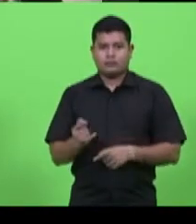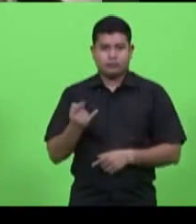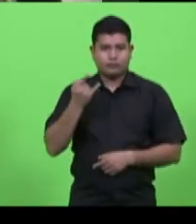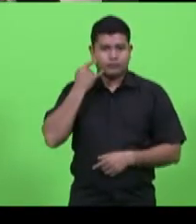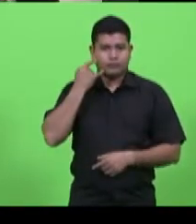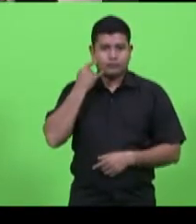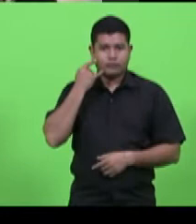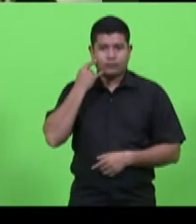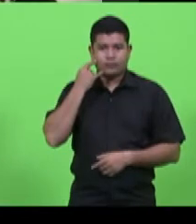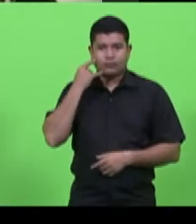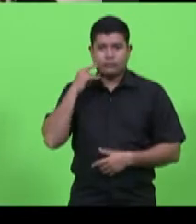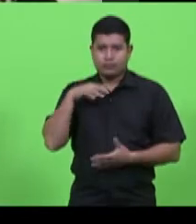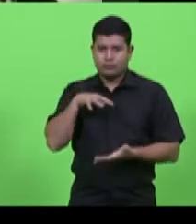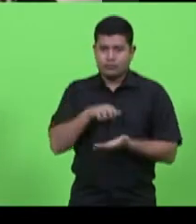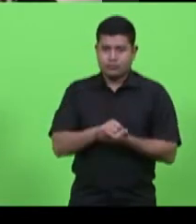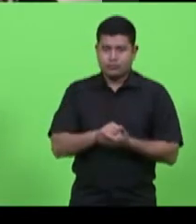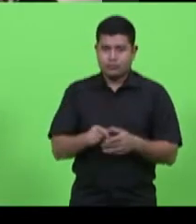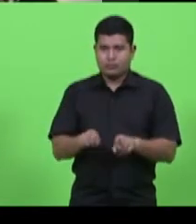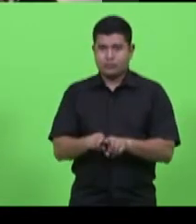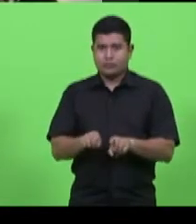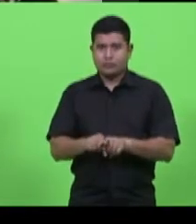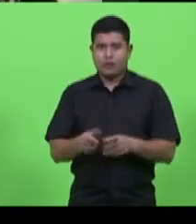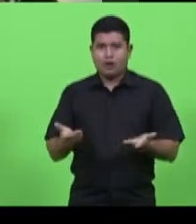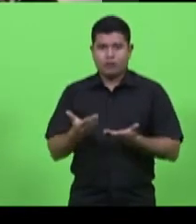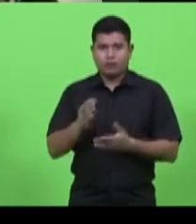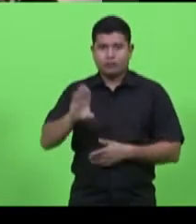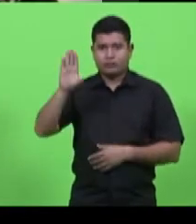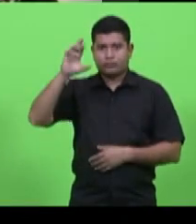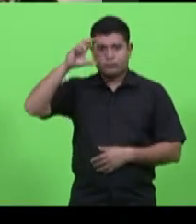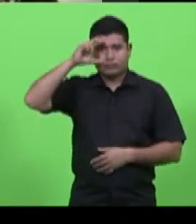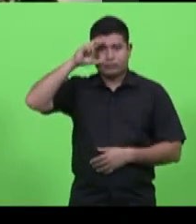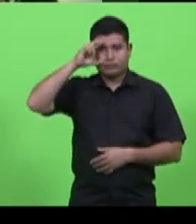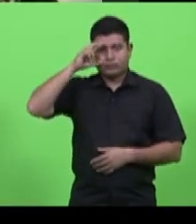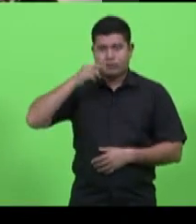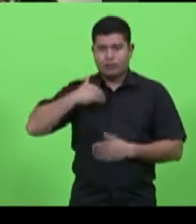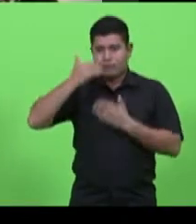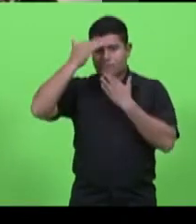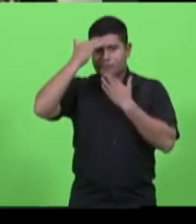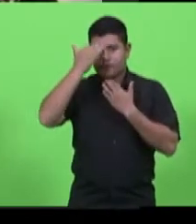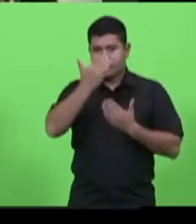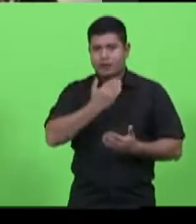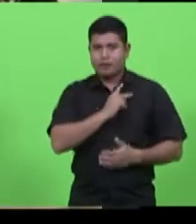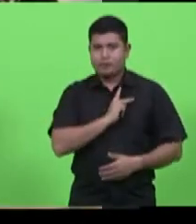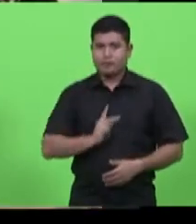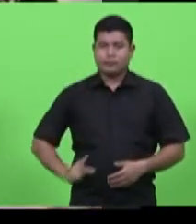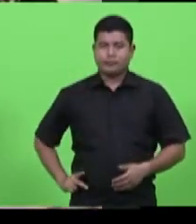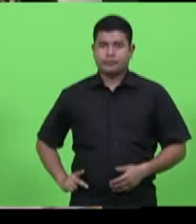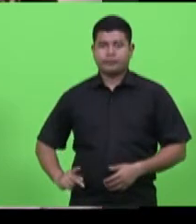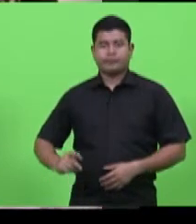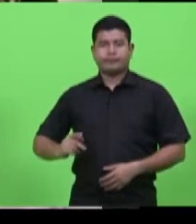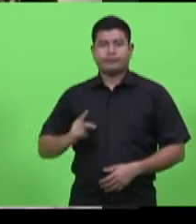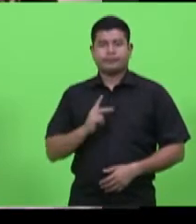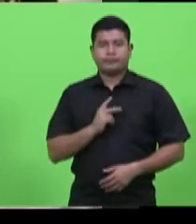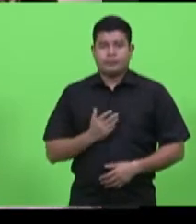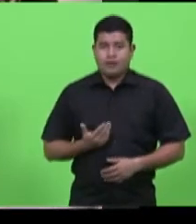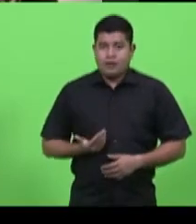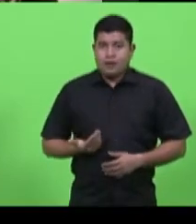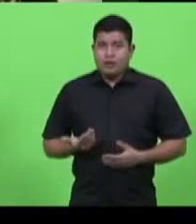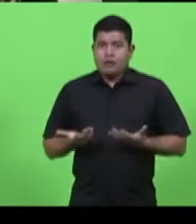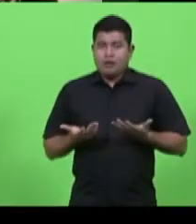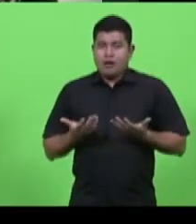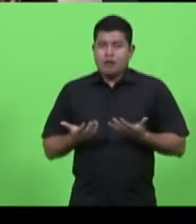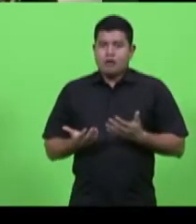Deputado Mauro também tem a palavra, deputado Alba. Obrigado pela palavra, senhor presidente. Eu quero parabenizar o deputado